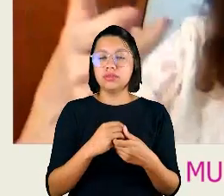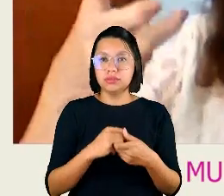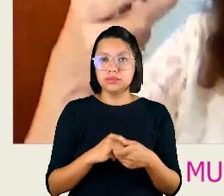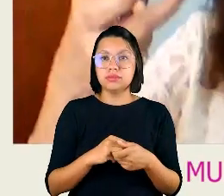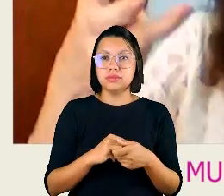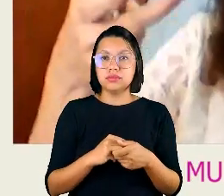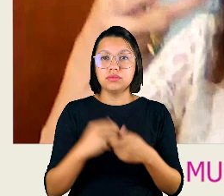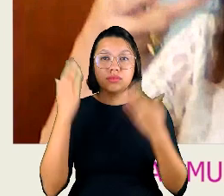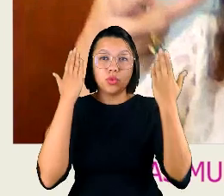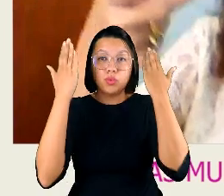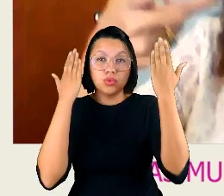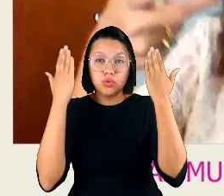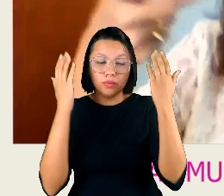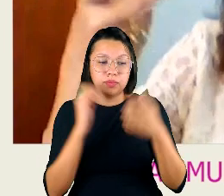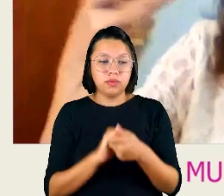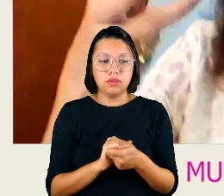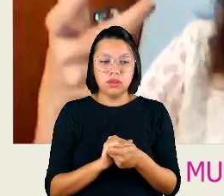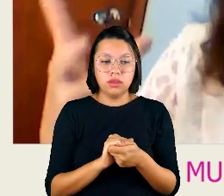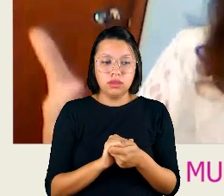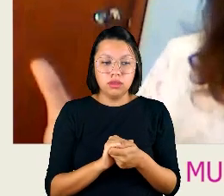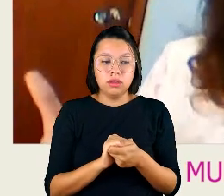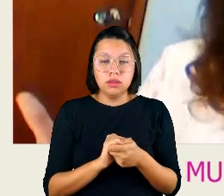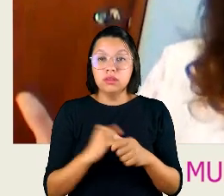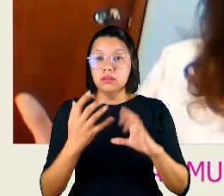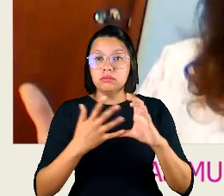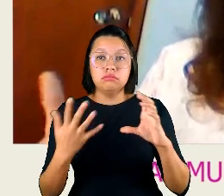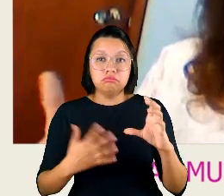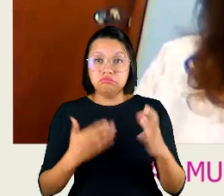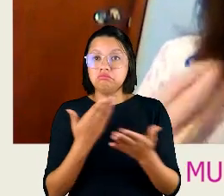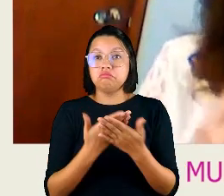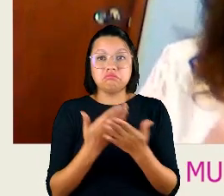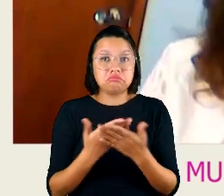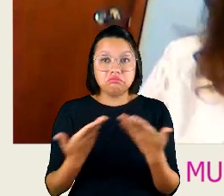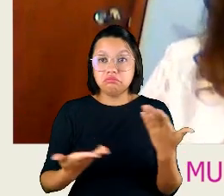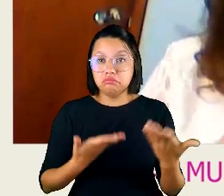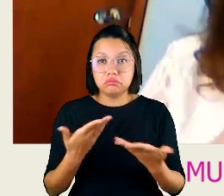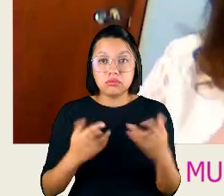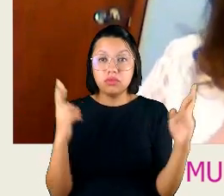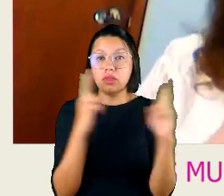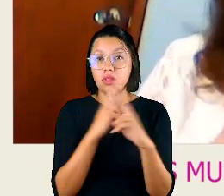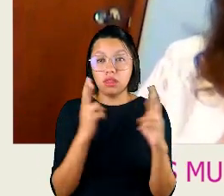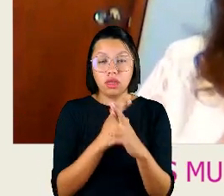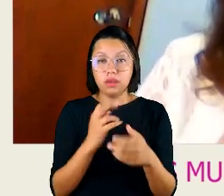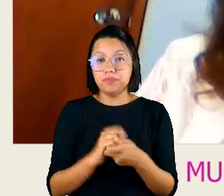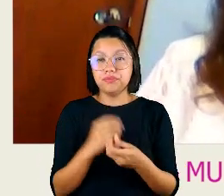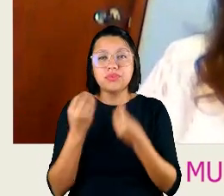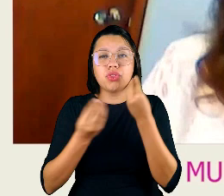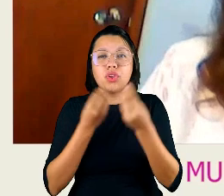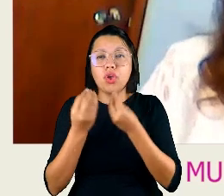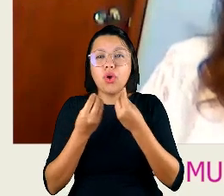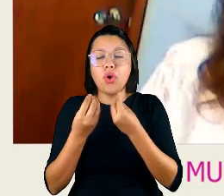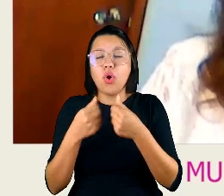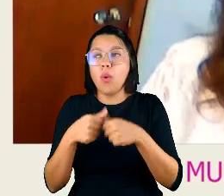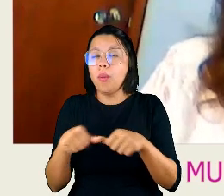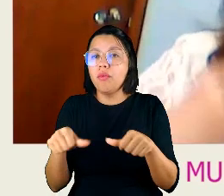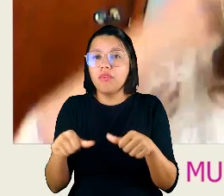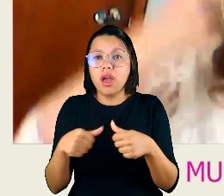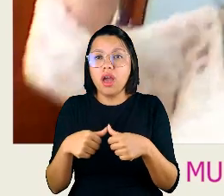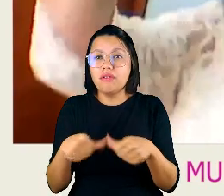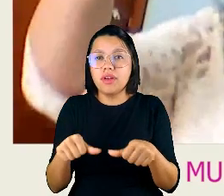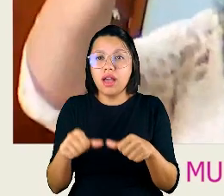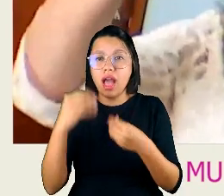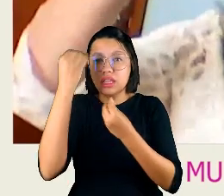psicológicos e os seus aspectos da educação e da relação. Como é que fica a sexualidade